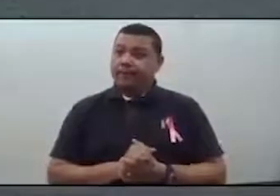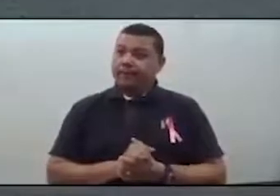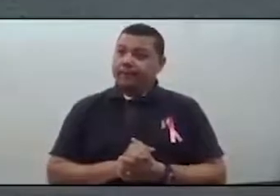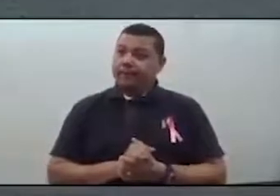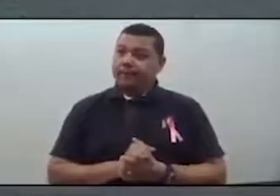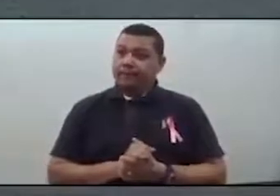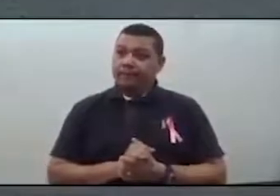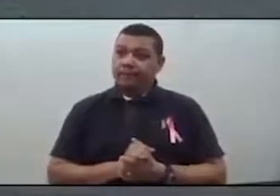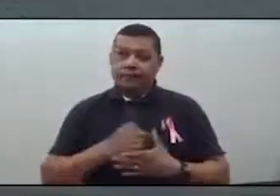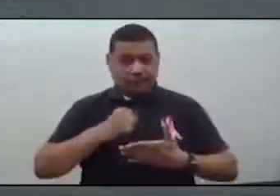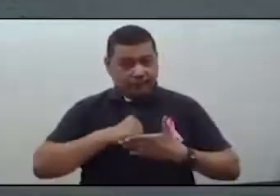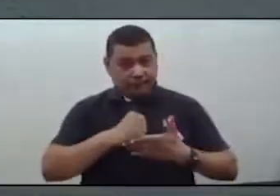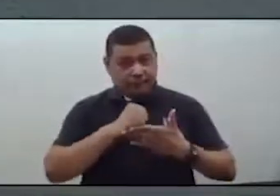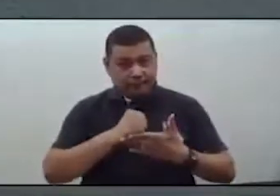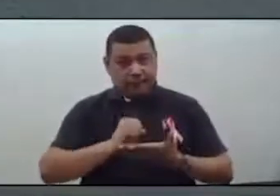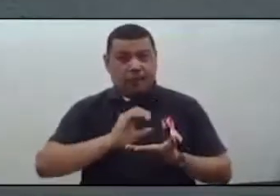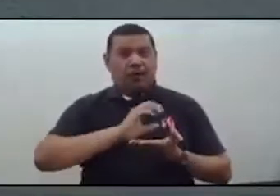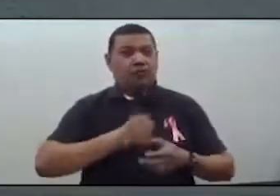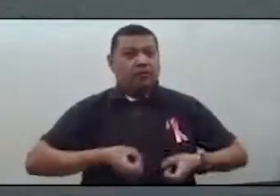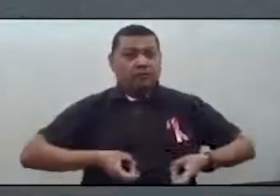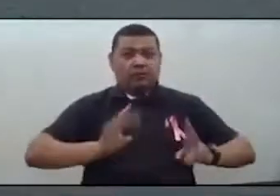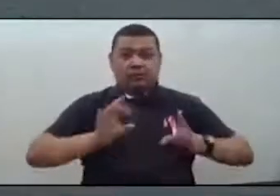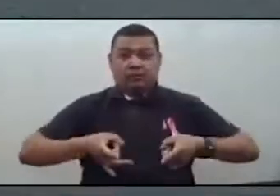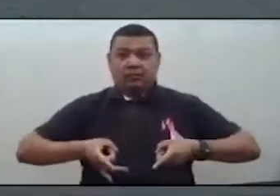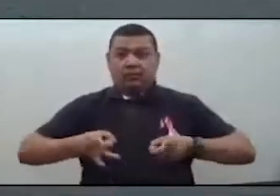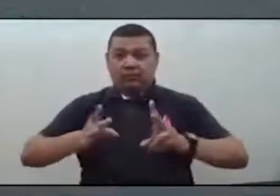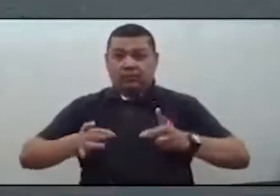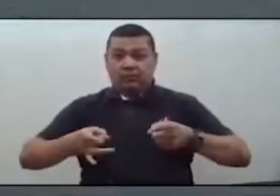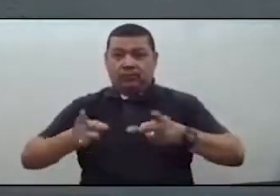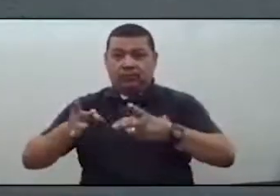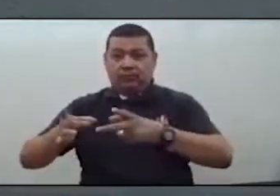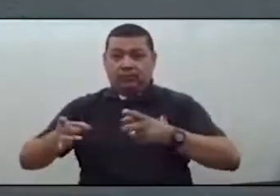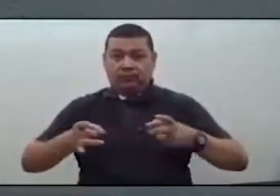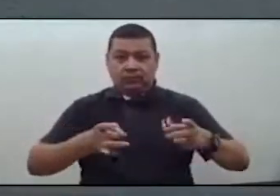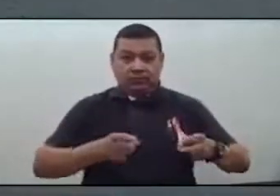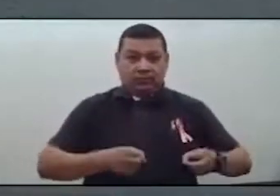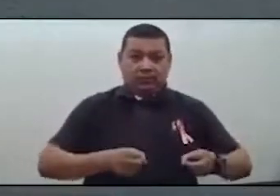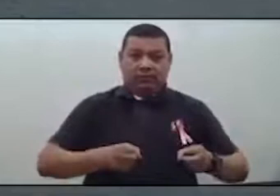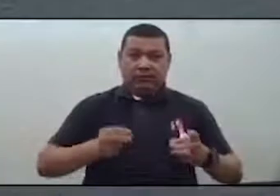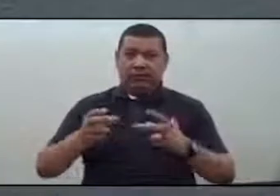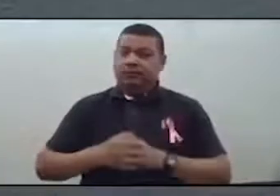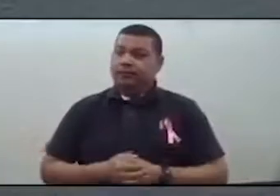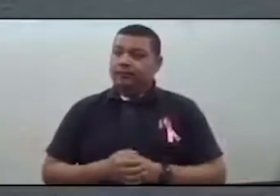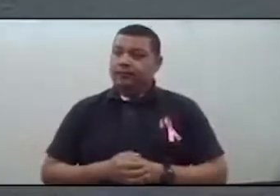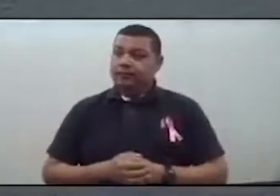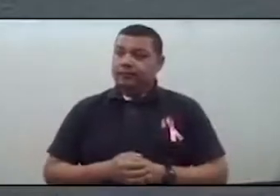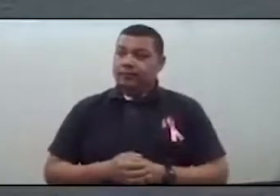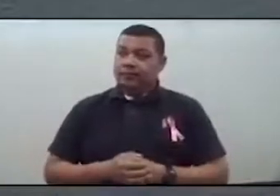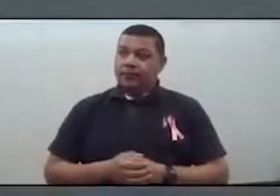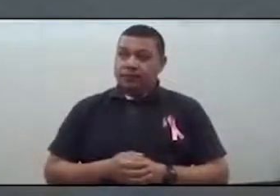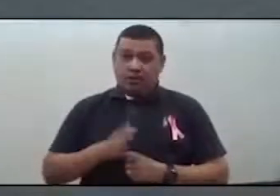fomentar a indústria e também o comércio em Cacoal. Parabéns, não é um grande aumento, mas são